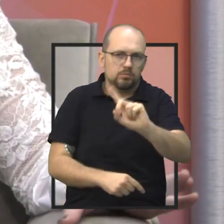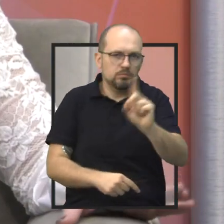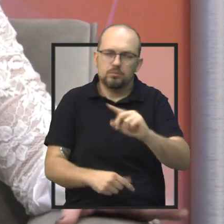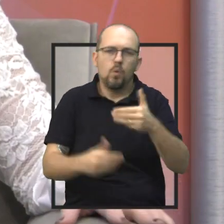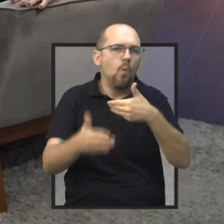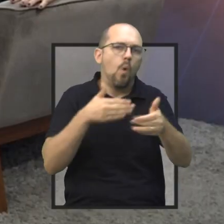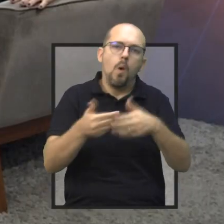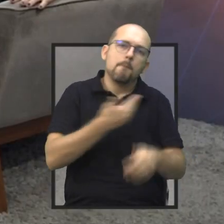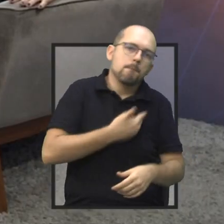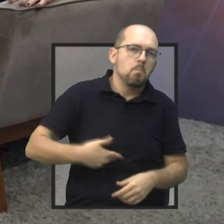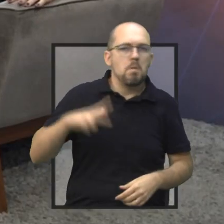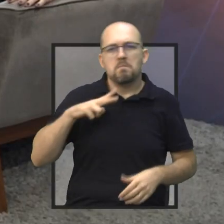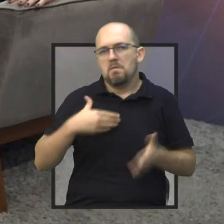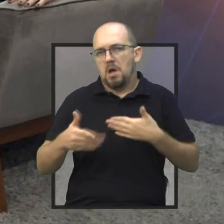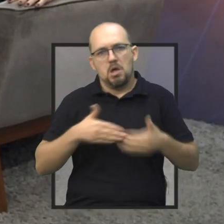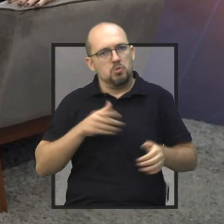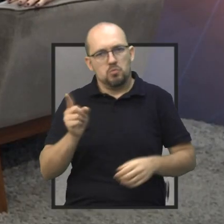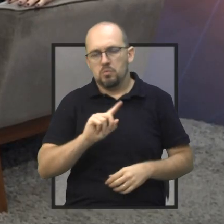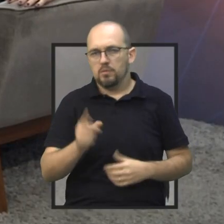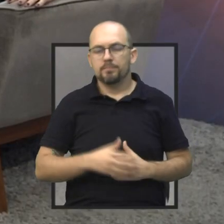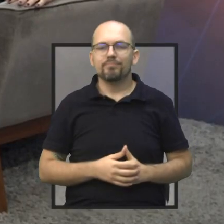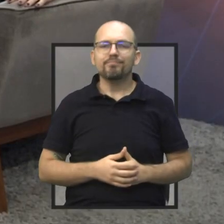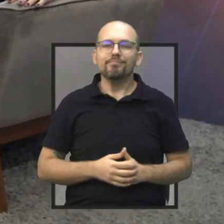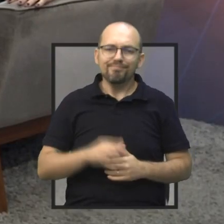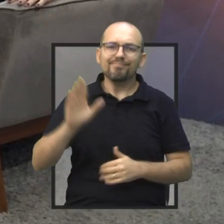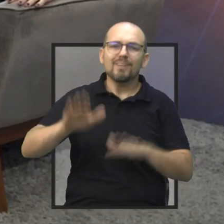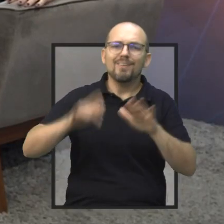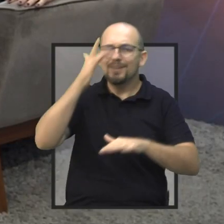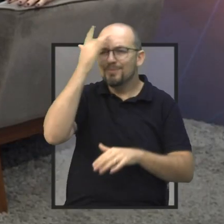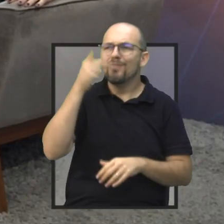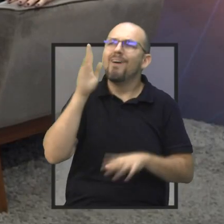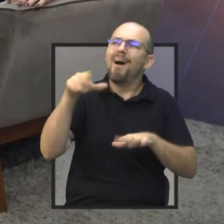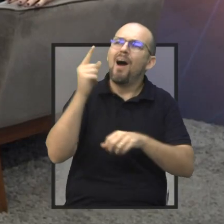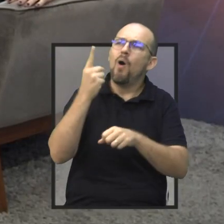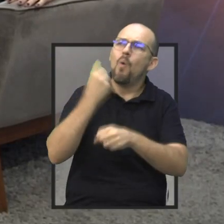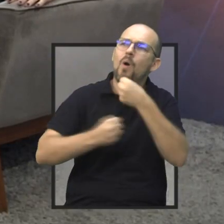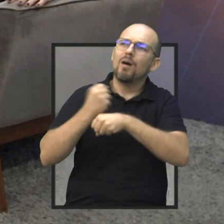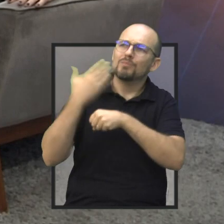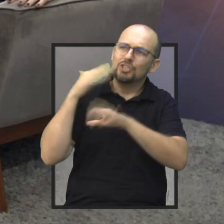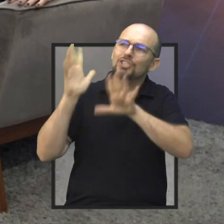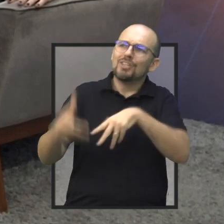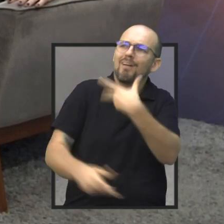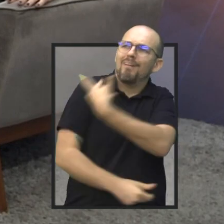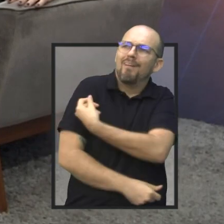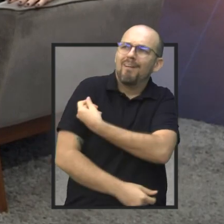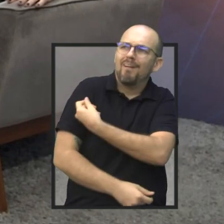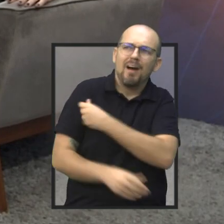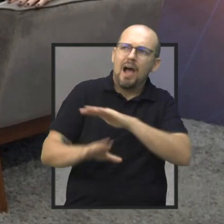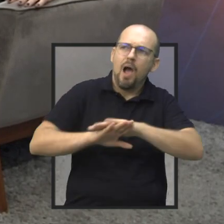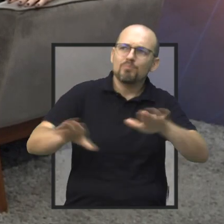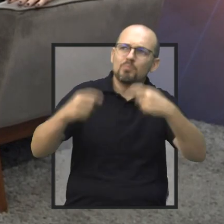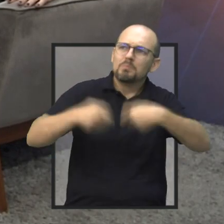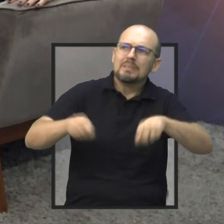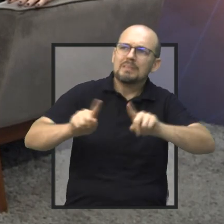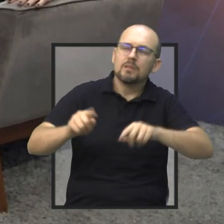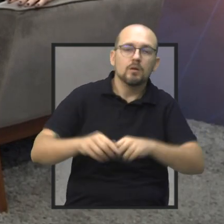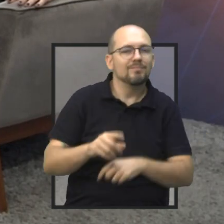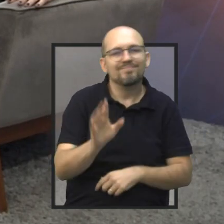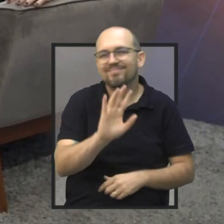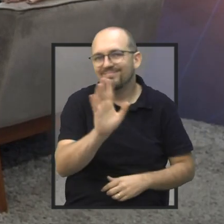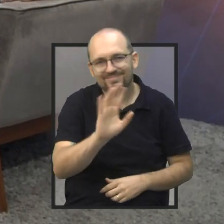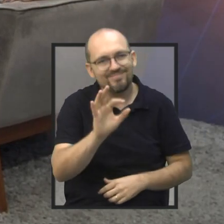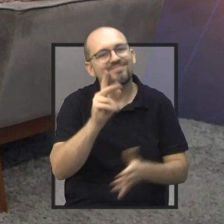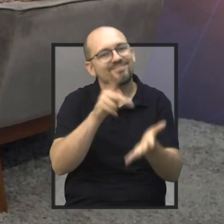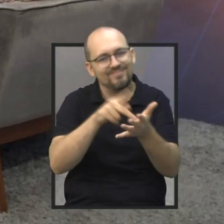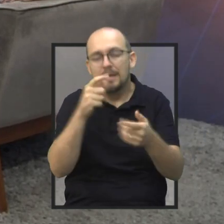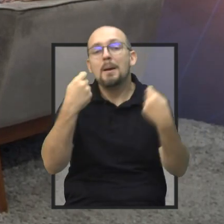da rede pública. E tem gente que fala também assim, mas eu já tomei ano passado, esse ano eu não preciso tomar. Sim, isso também é um mito, né? Também é um mito. Por